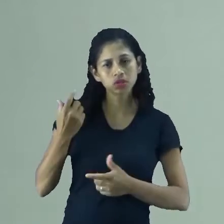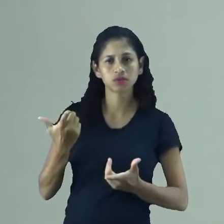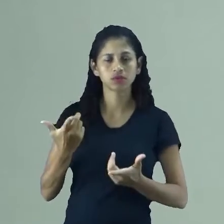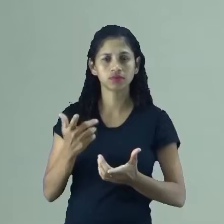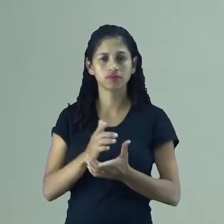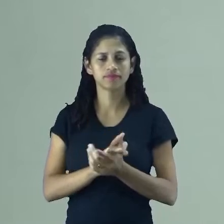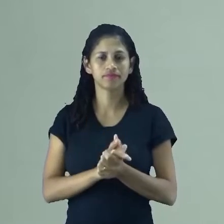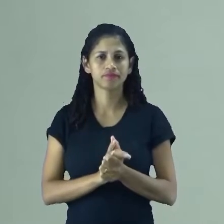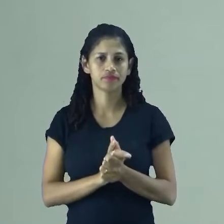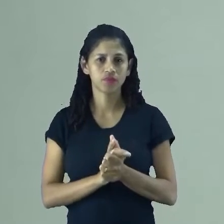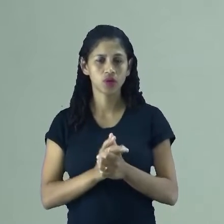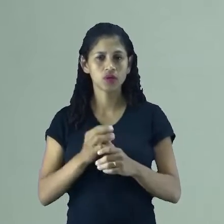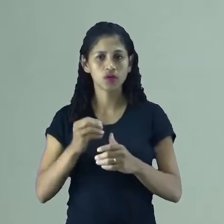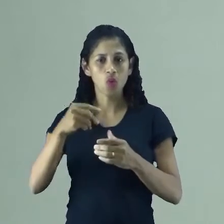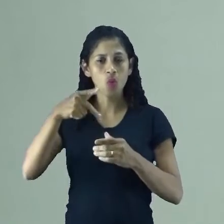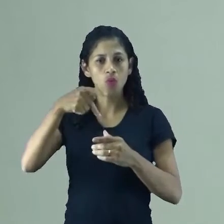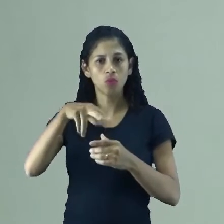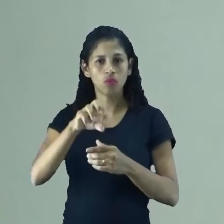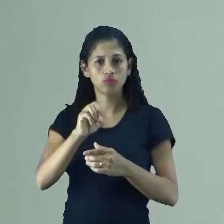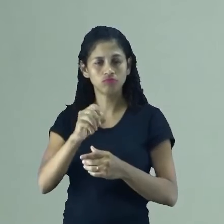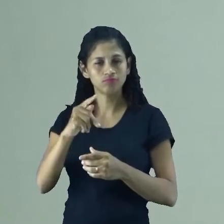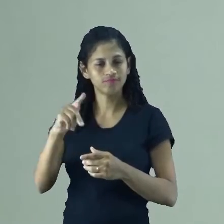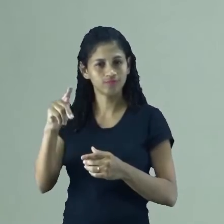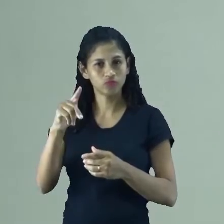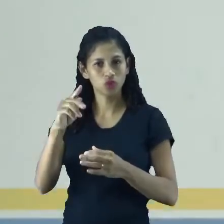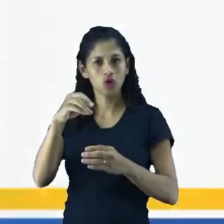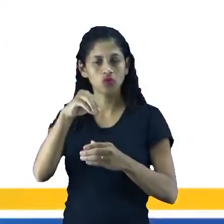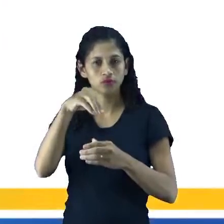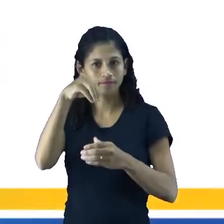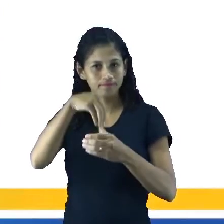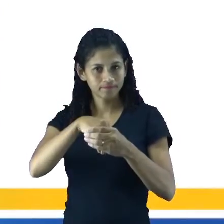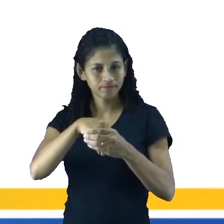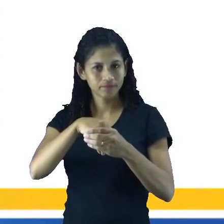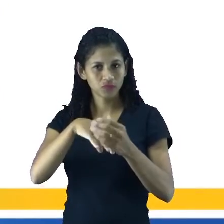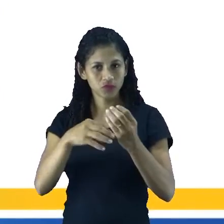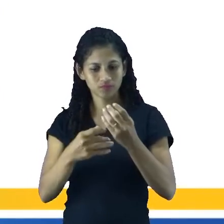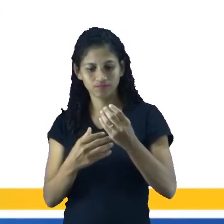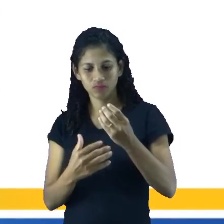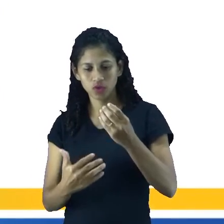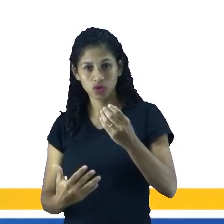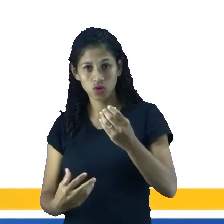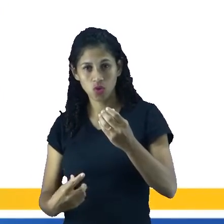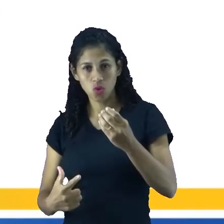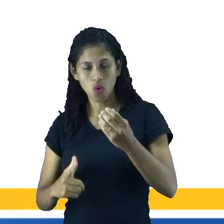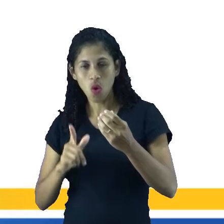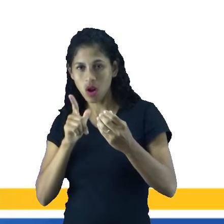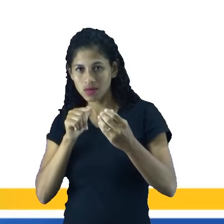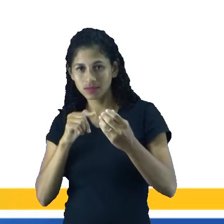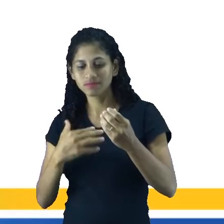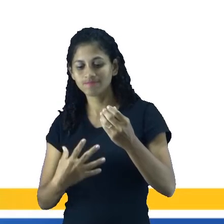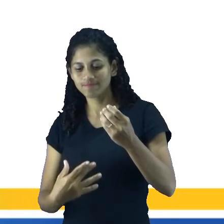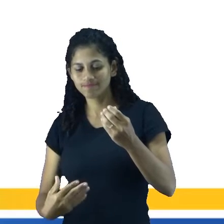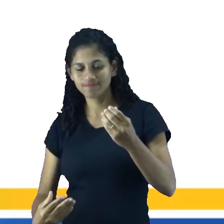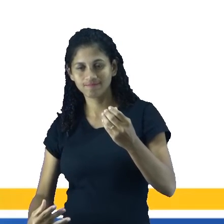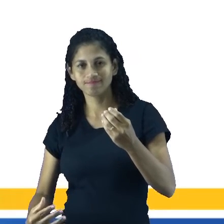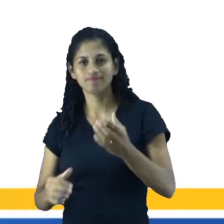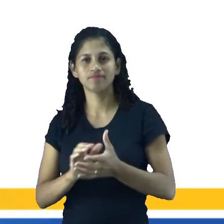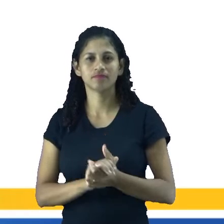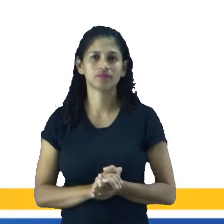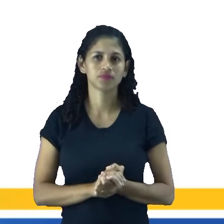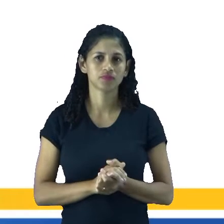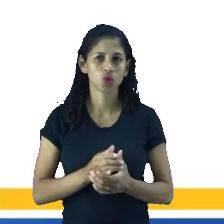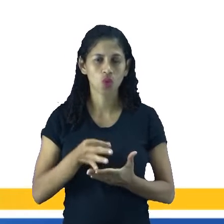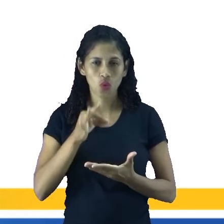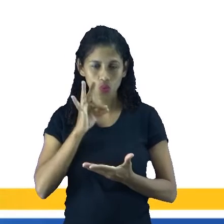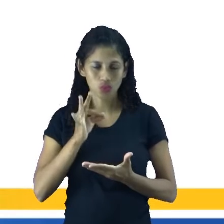sua parte mais, nas partículas maiores, digamos assim. E aí, continuando, não